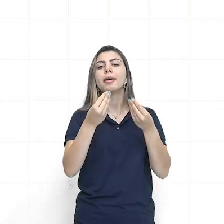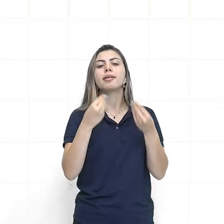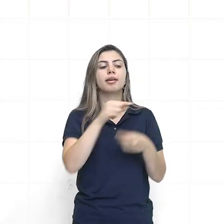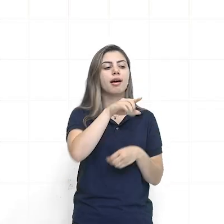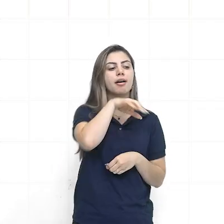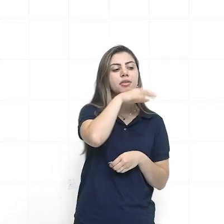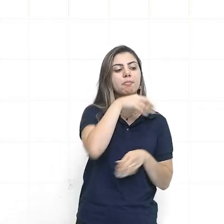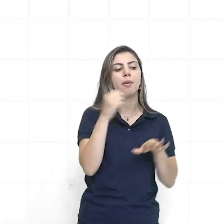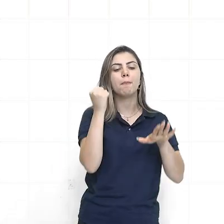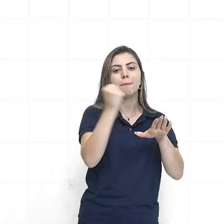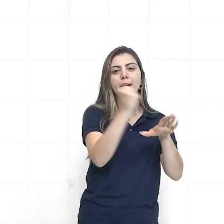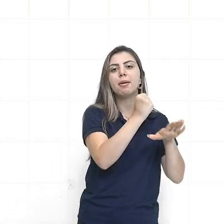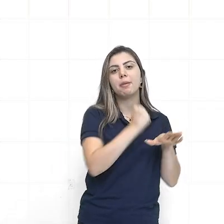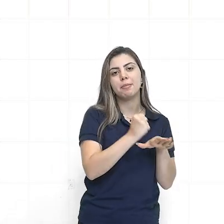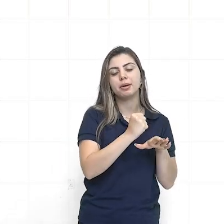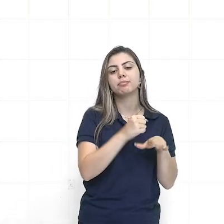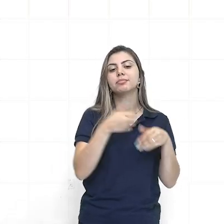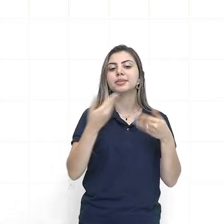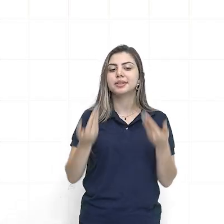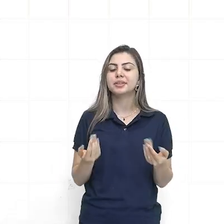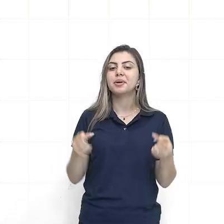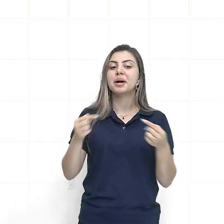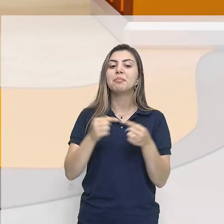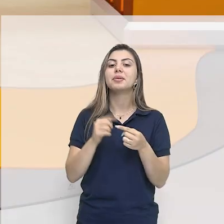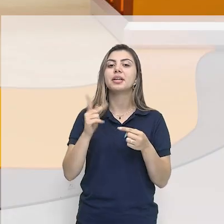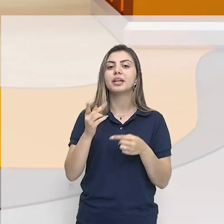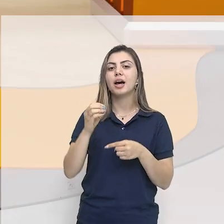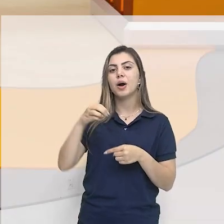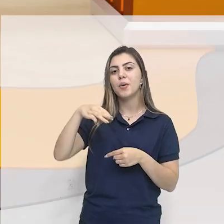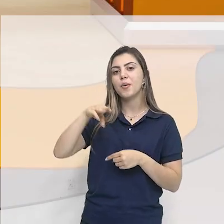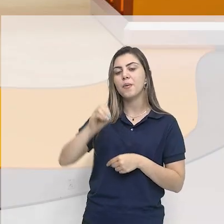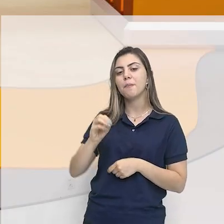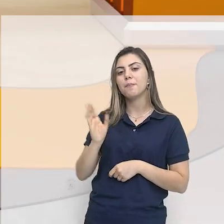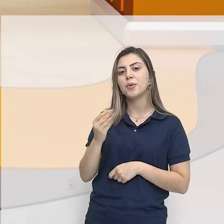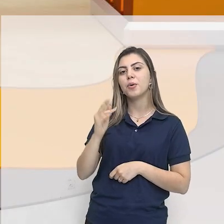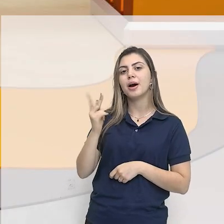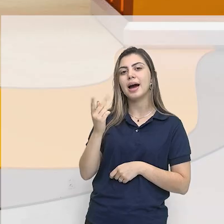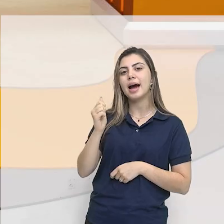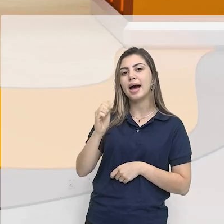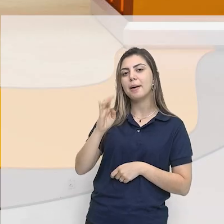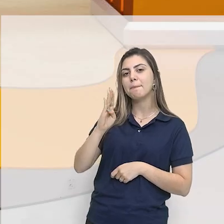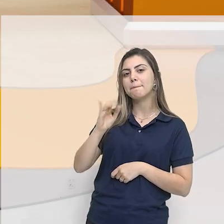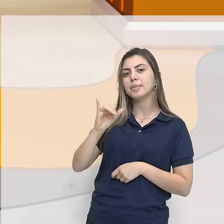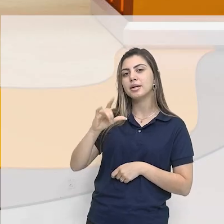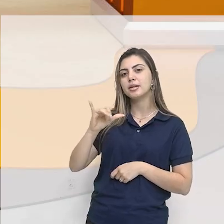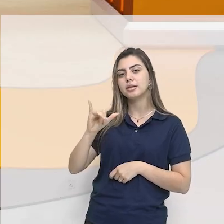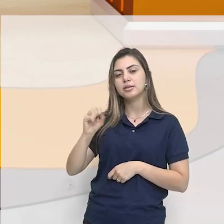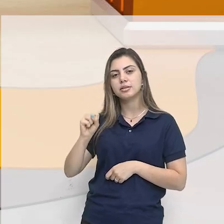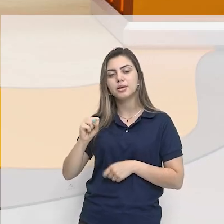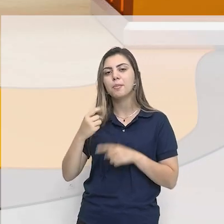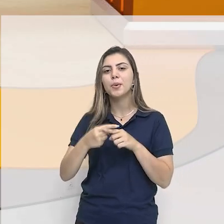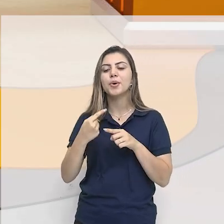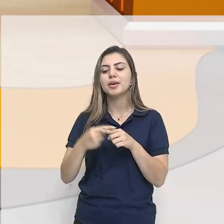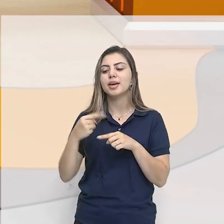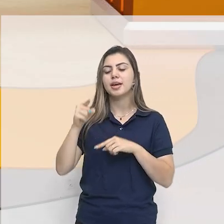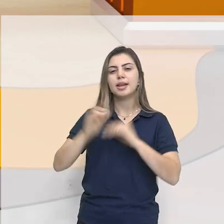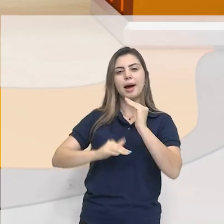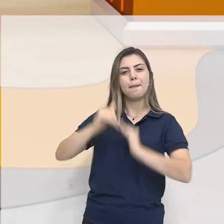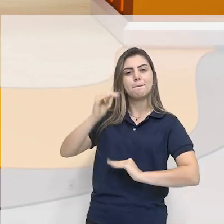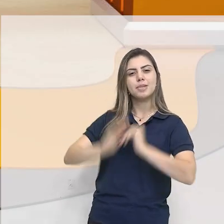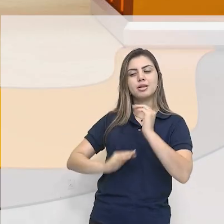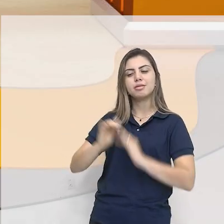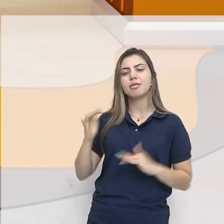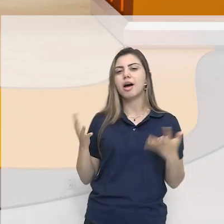animais. Por isso que o nome já está dizendo, ele é o homem o quê? Habilidoso. Por isso habilis, né? Então ele tem